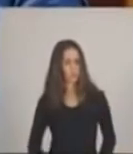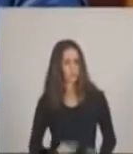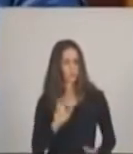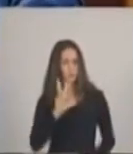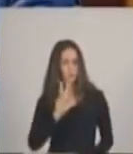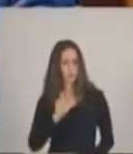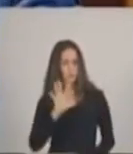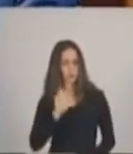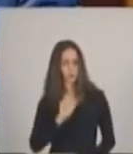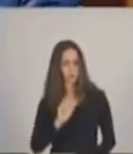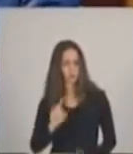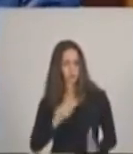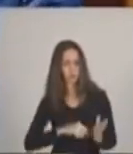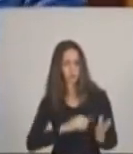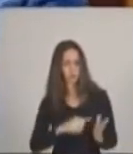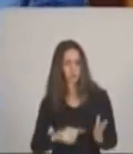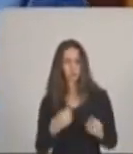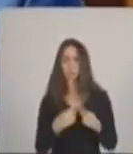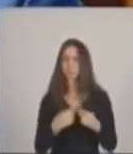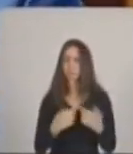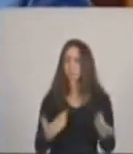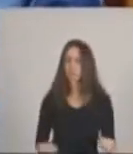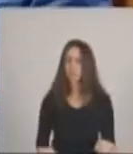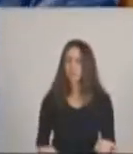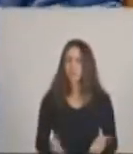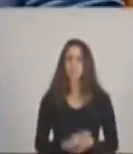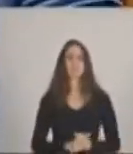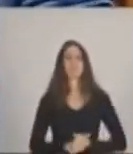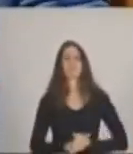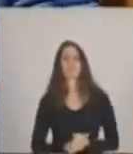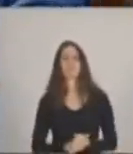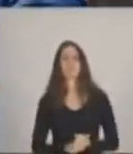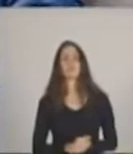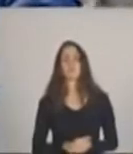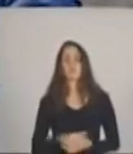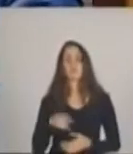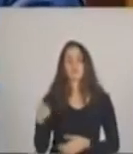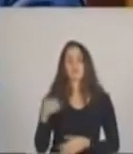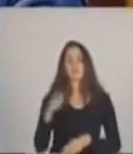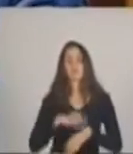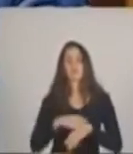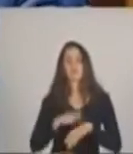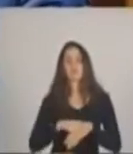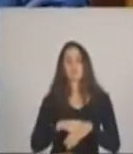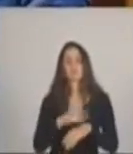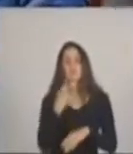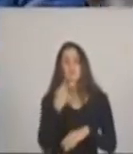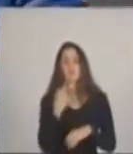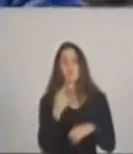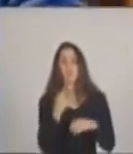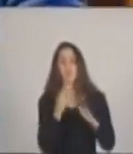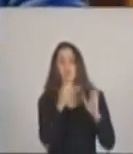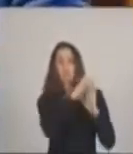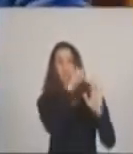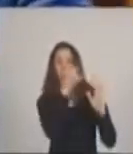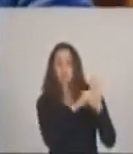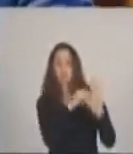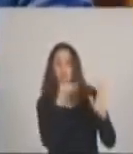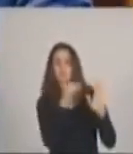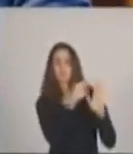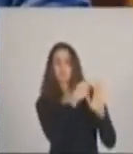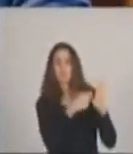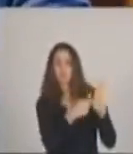E por que que o governo do Estado indica um veto parcial? Que ele admite que os dois primeiros artigos, assim como a fala que o